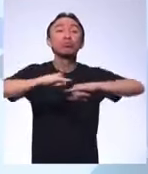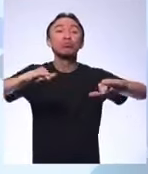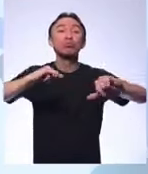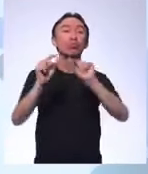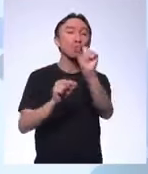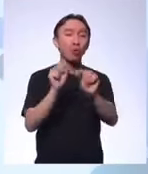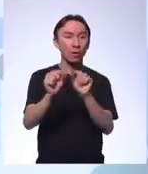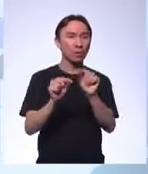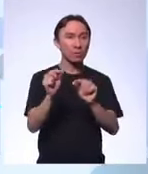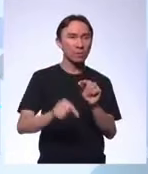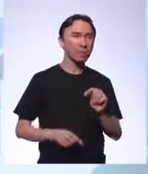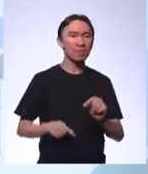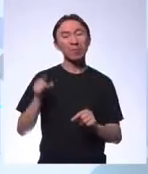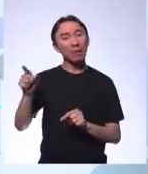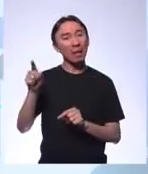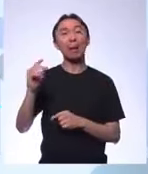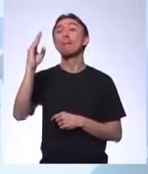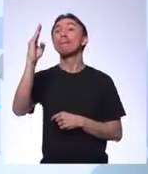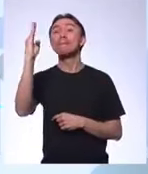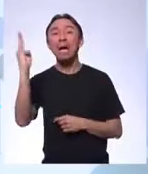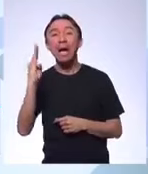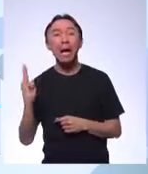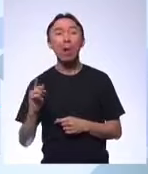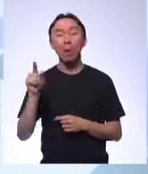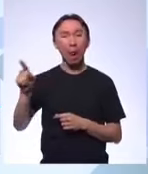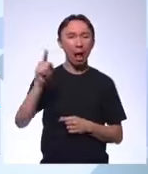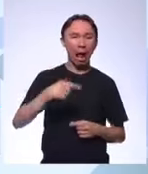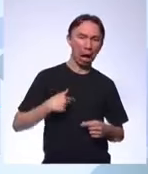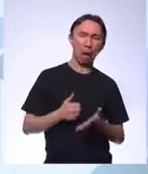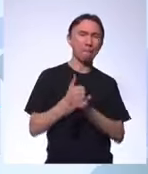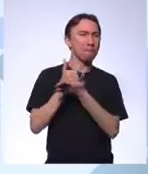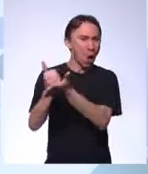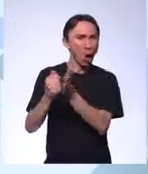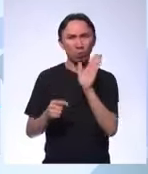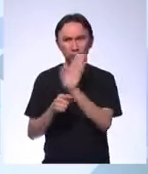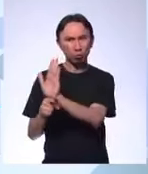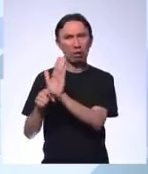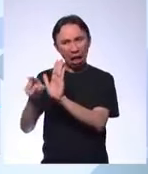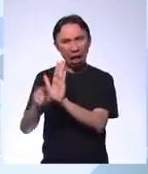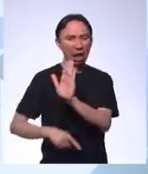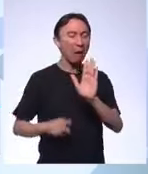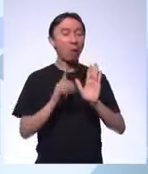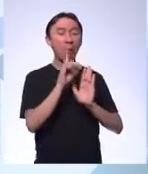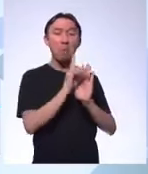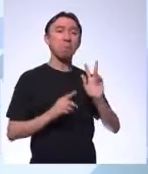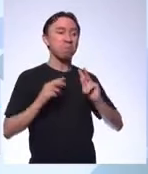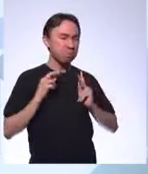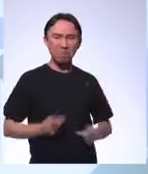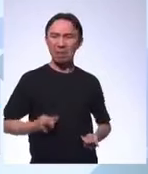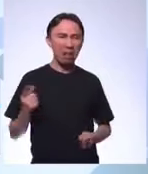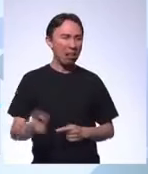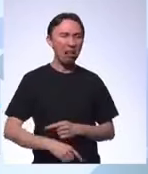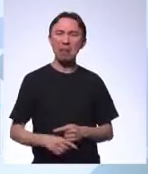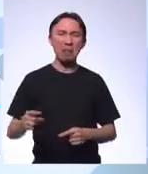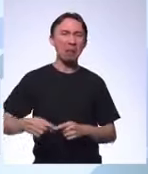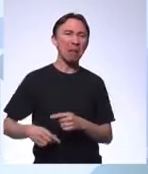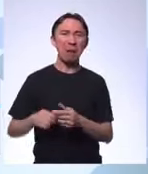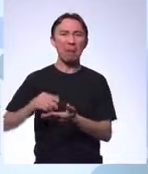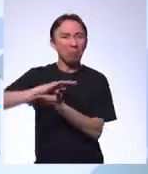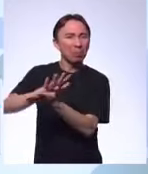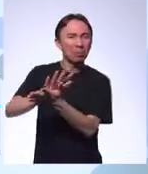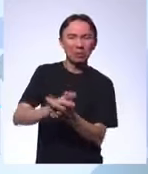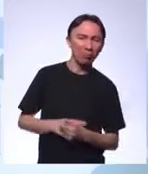vai oferecer apoio político a países que violam os direitos humanos. E aí começa a falta de ambiente para